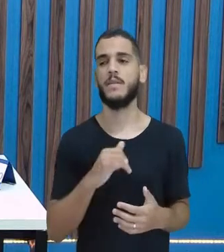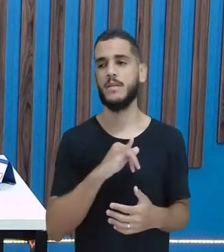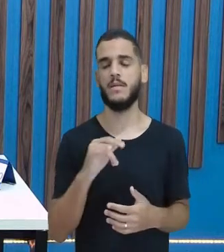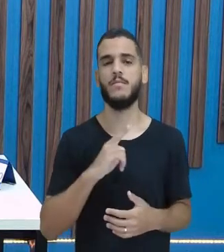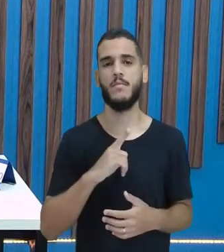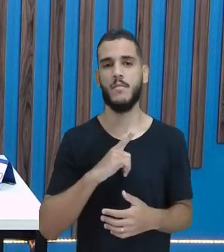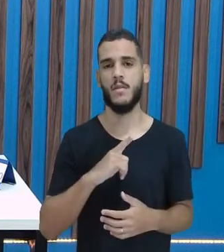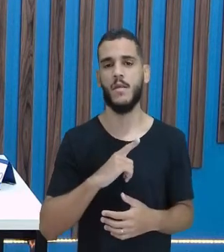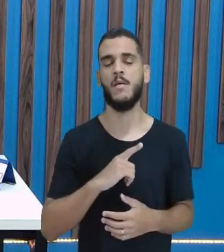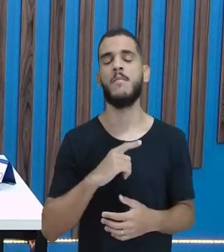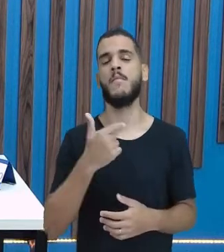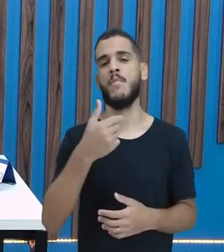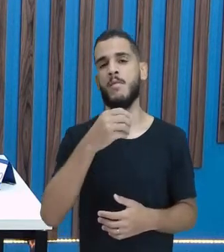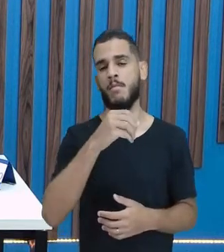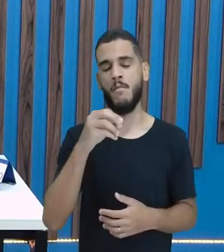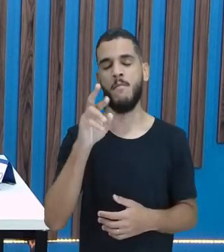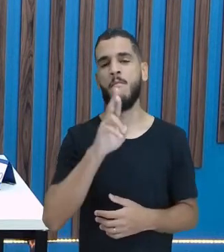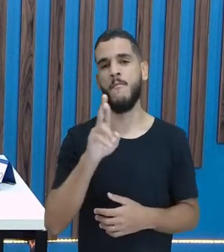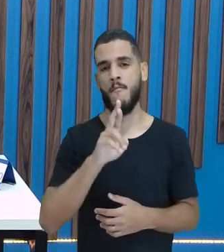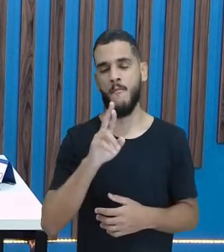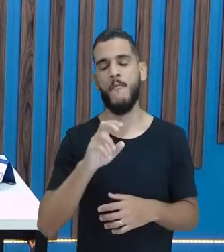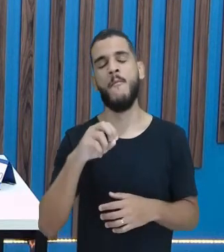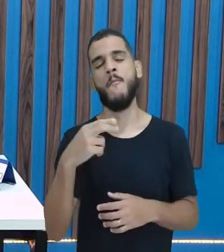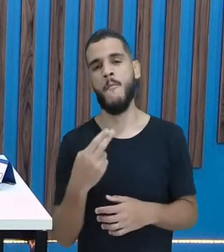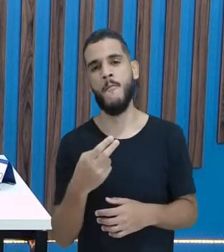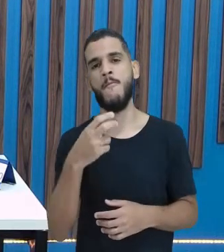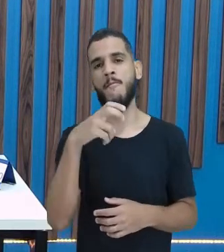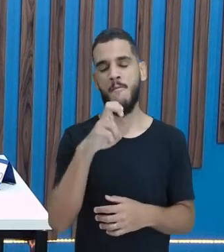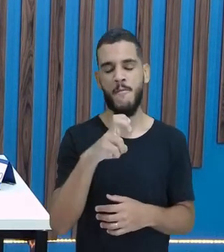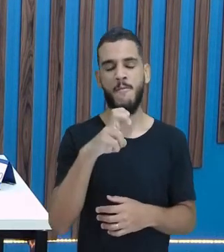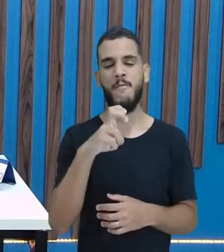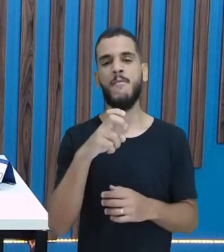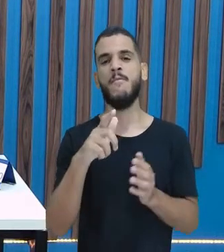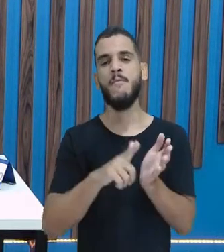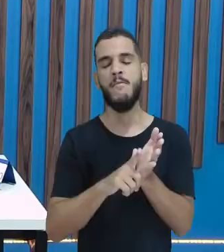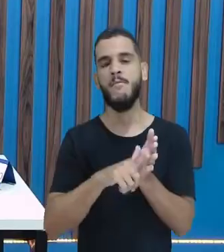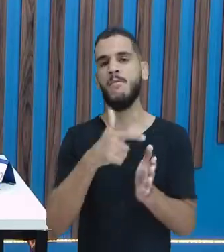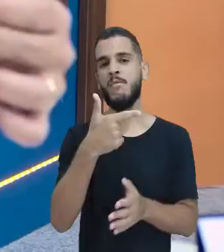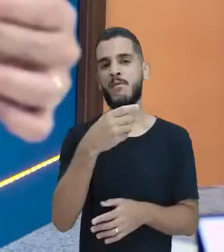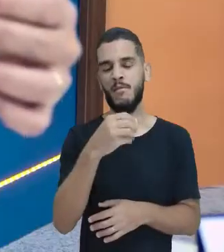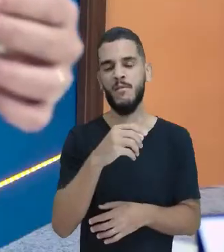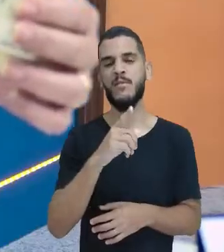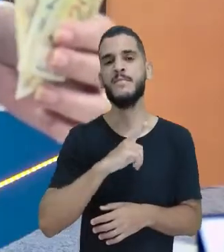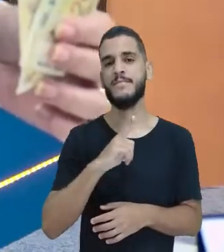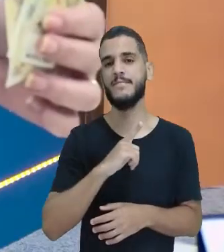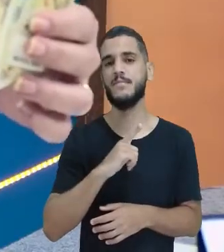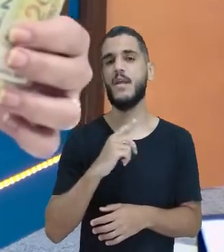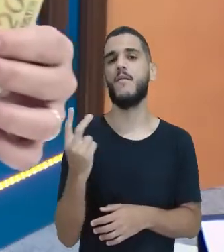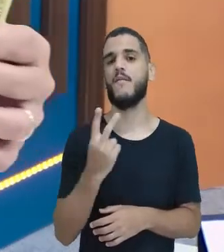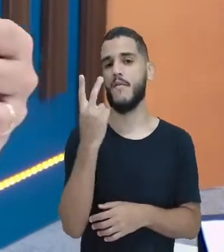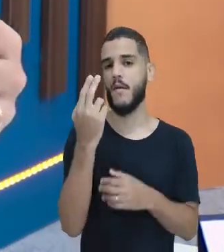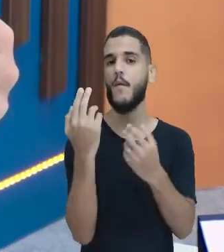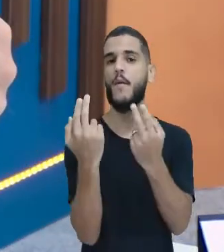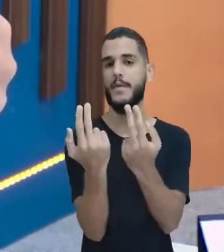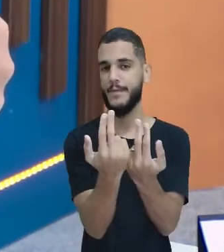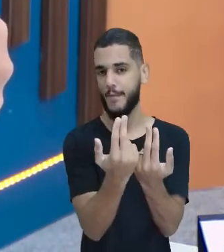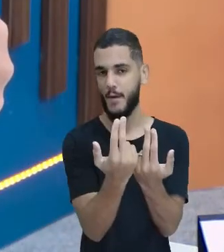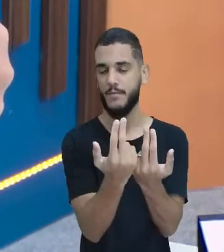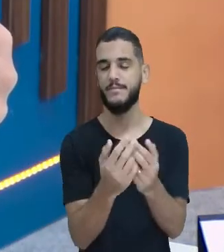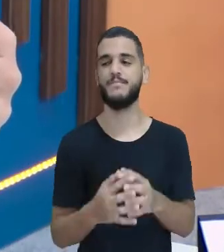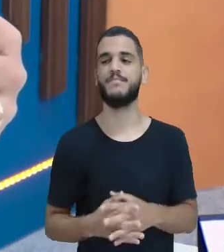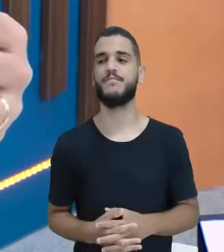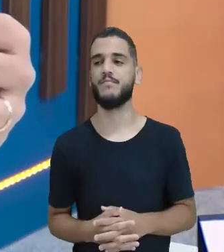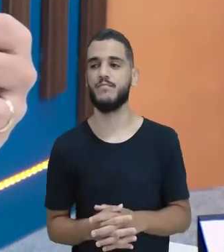de 100 ou 5 cédulas de 20, eu vou ter o mesmo valor monetário. Entenderam aí? Aqui,